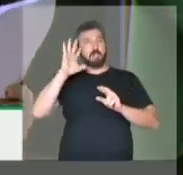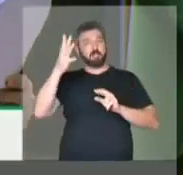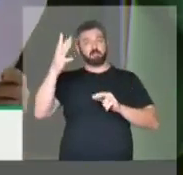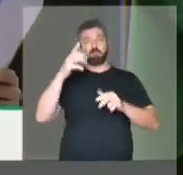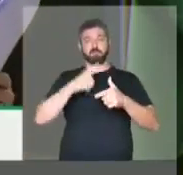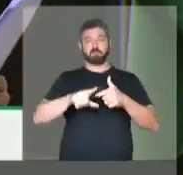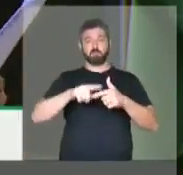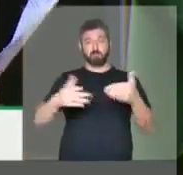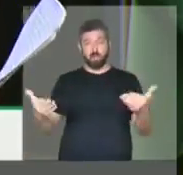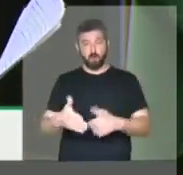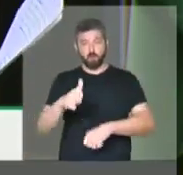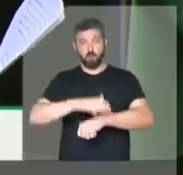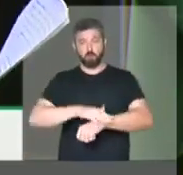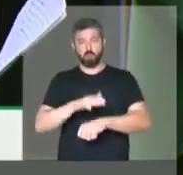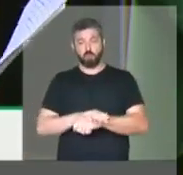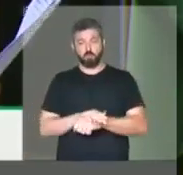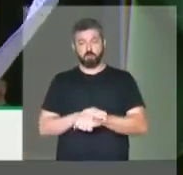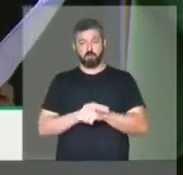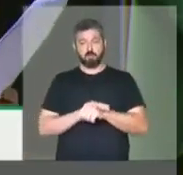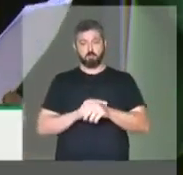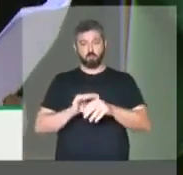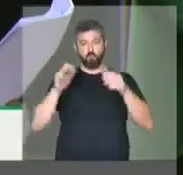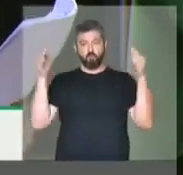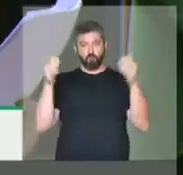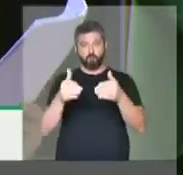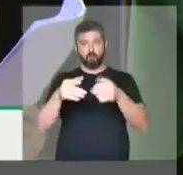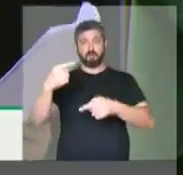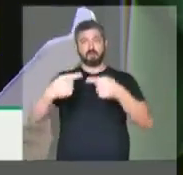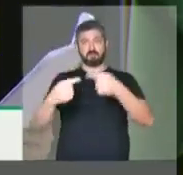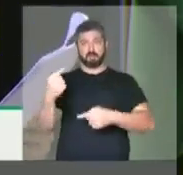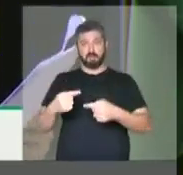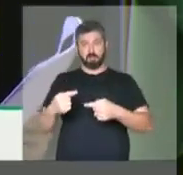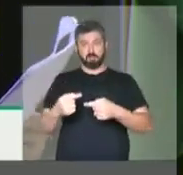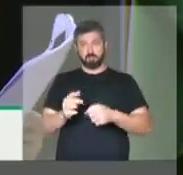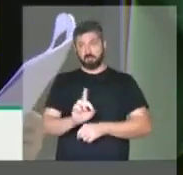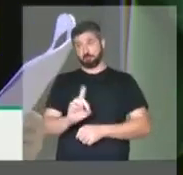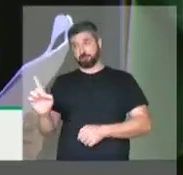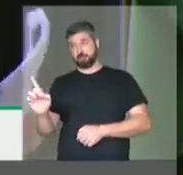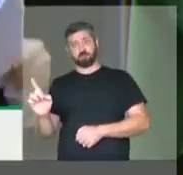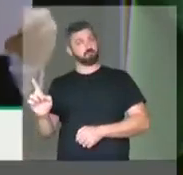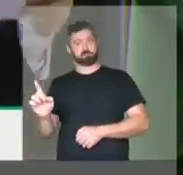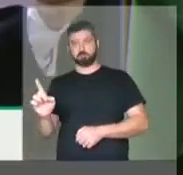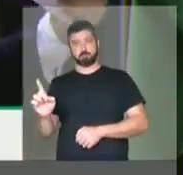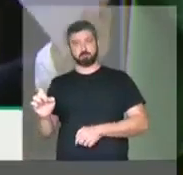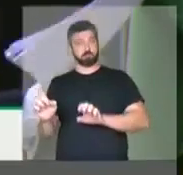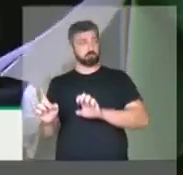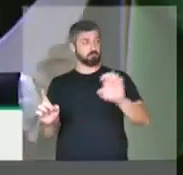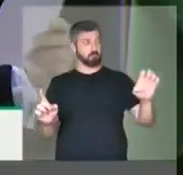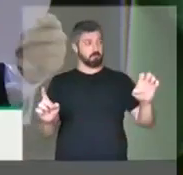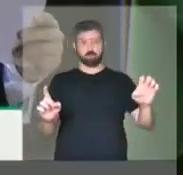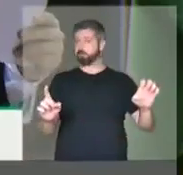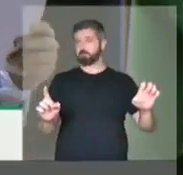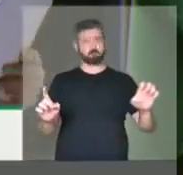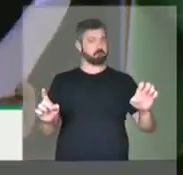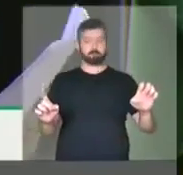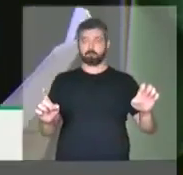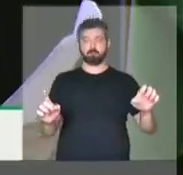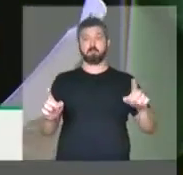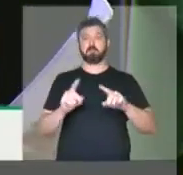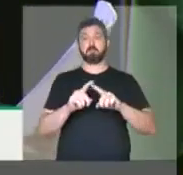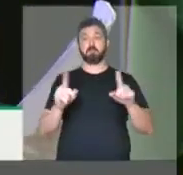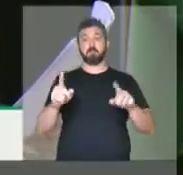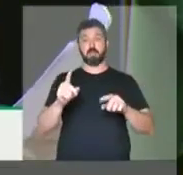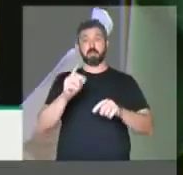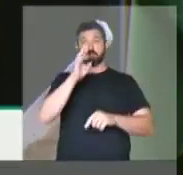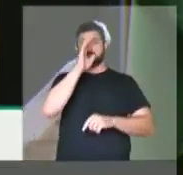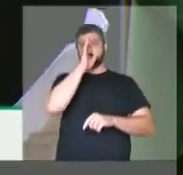este momento, direcionando a política não para a direita, não para a esquerda, mas para